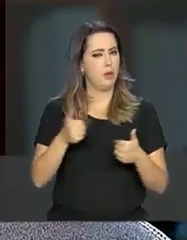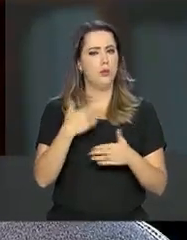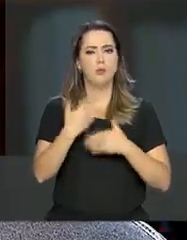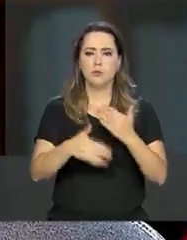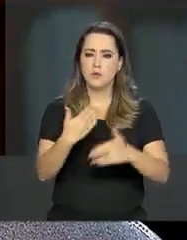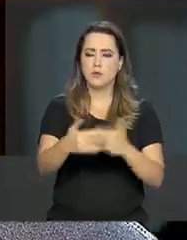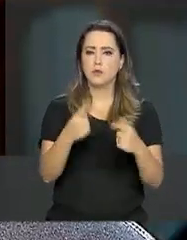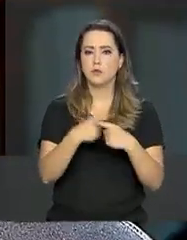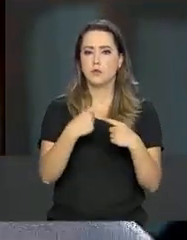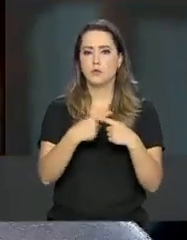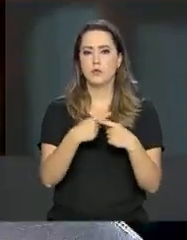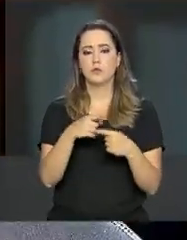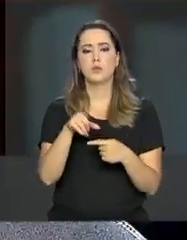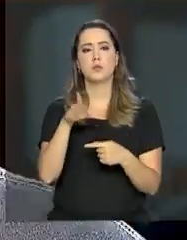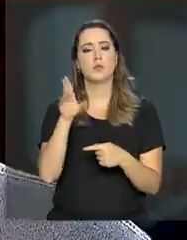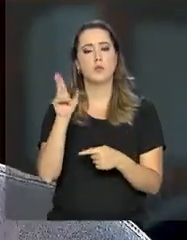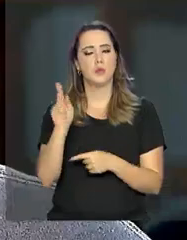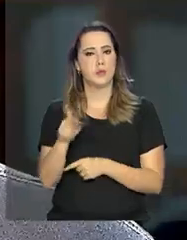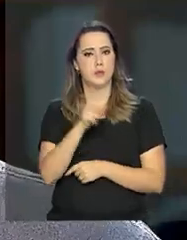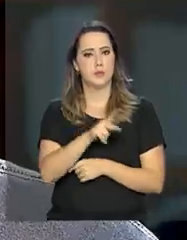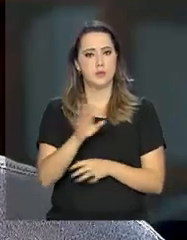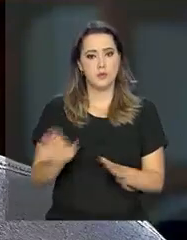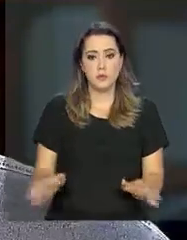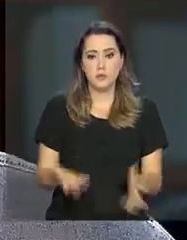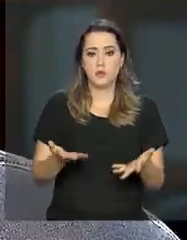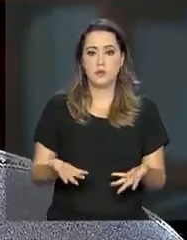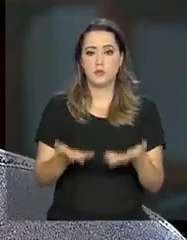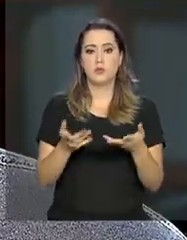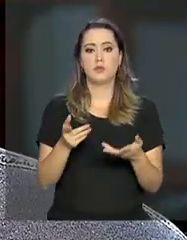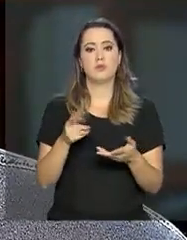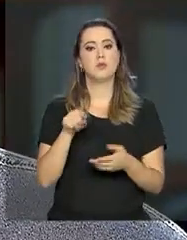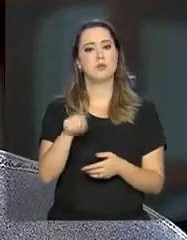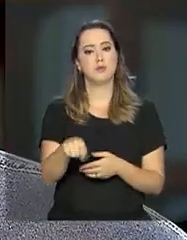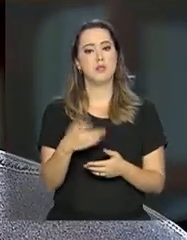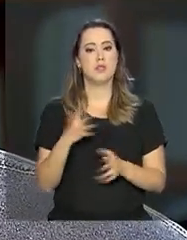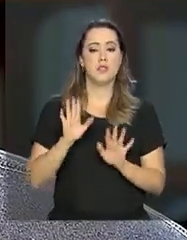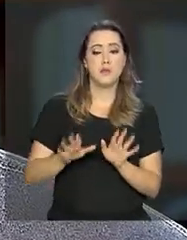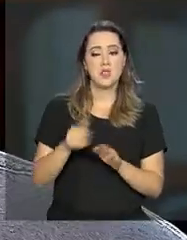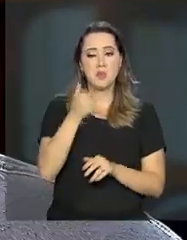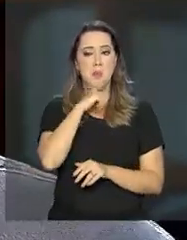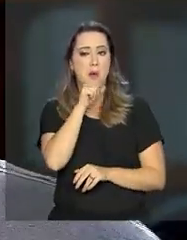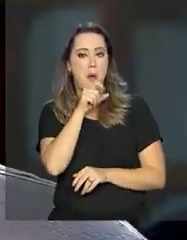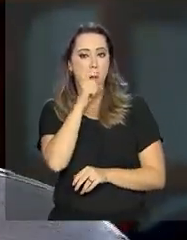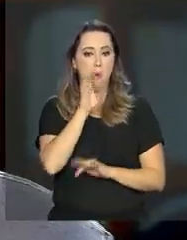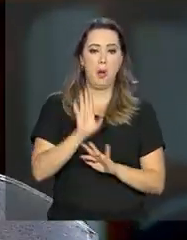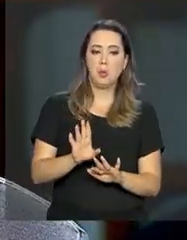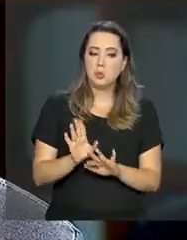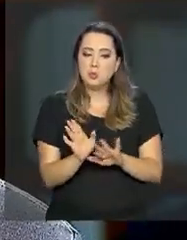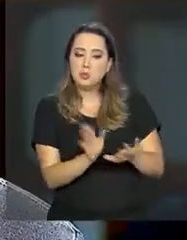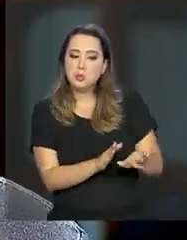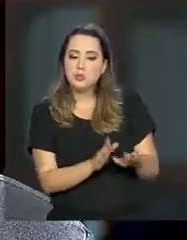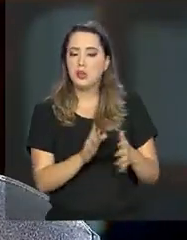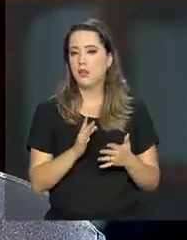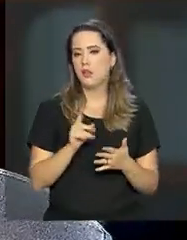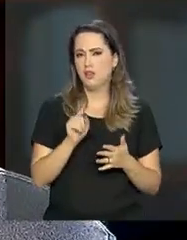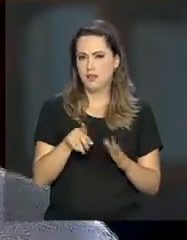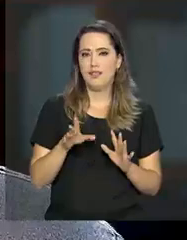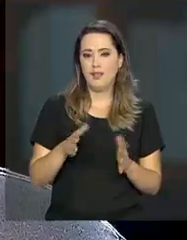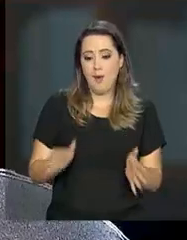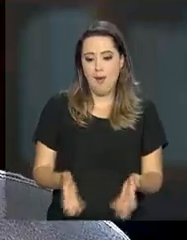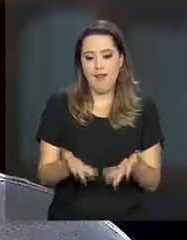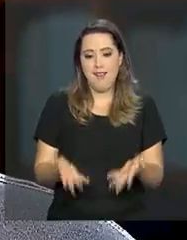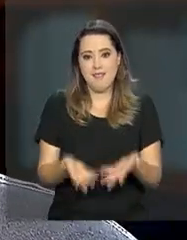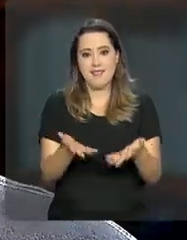porque as tias acho que dá um pouco mais de coragem que os pais acabam não dando e assim ele vem apresentando